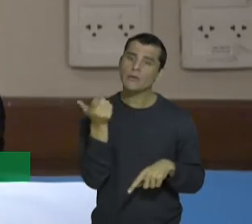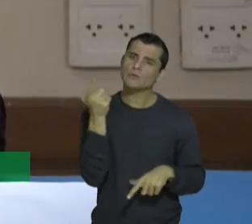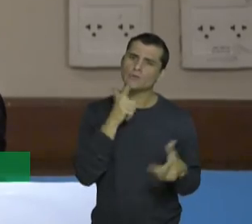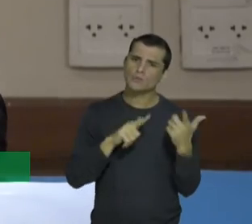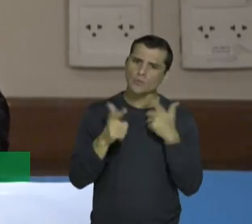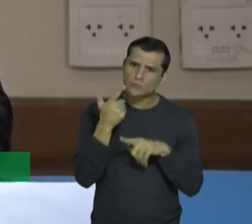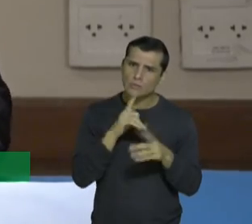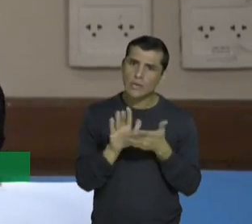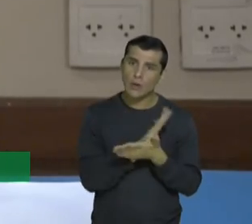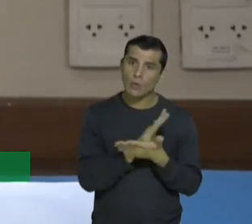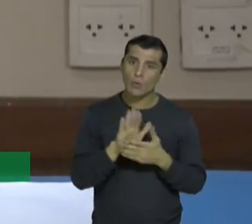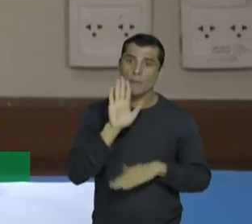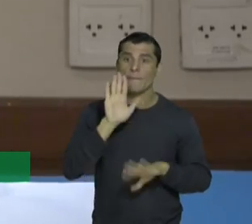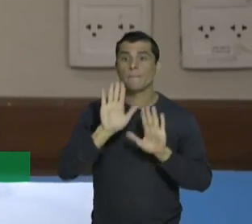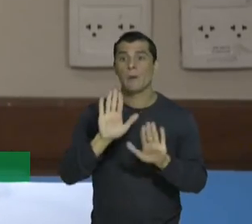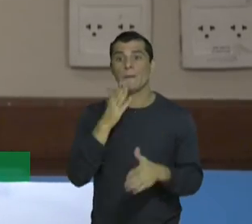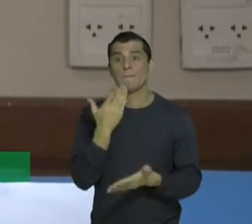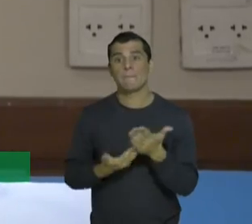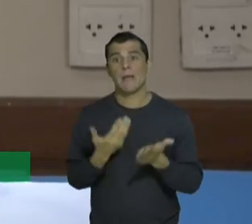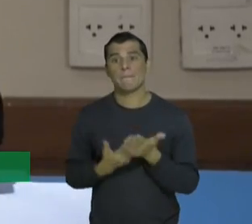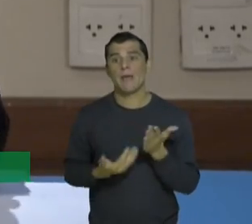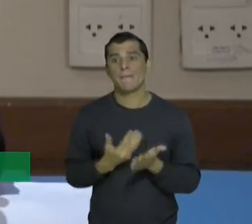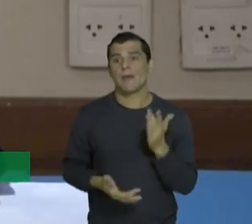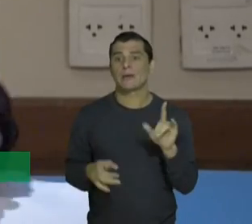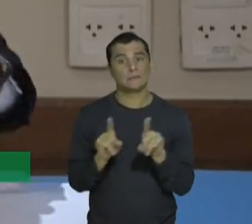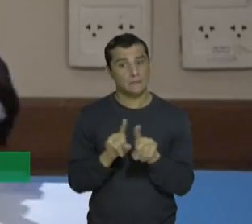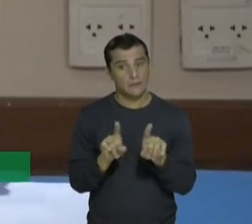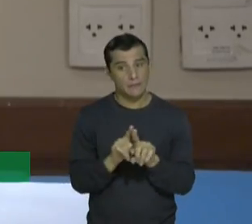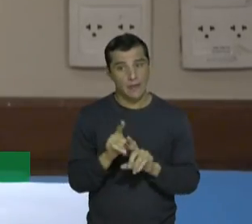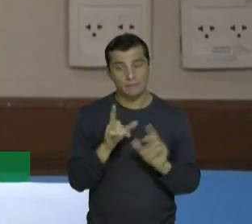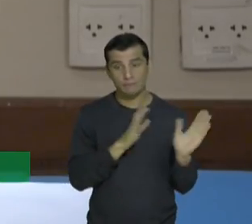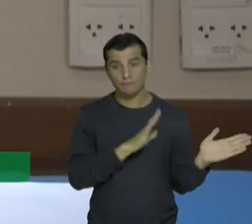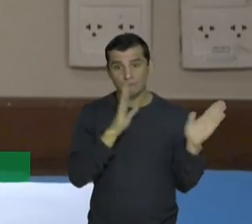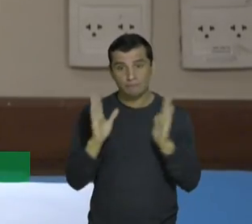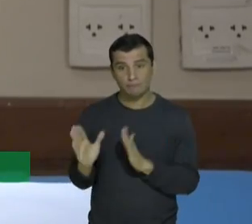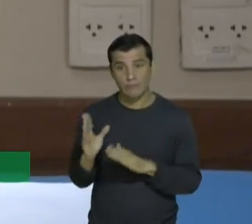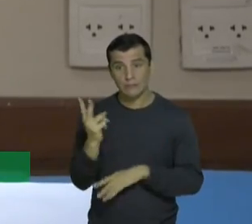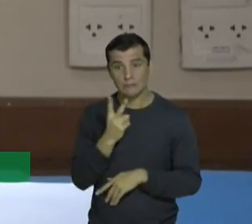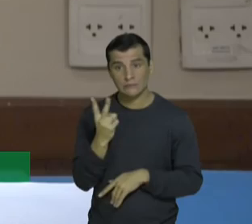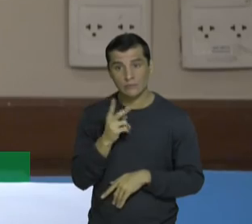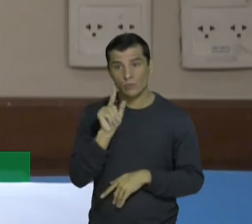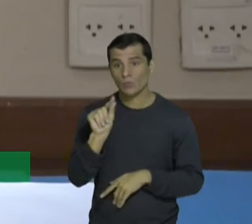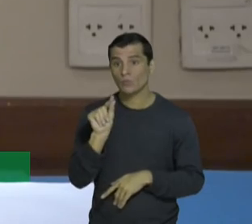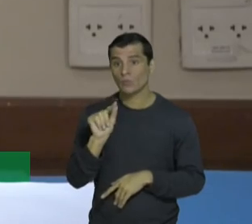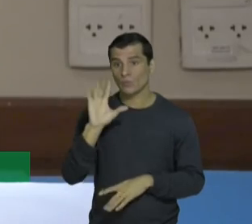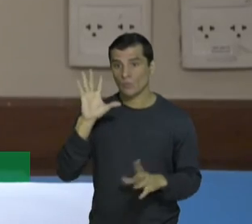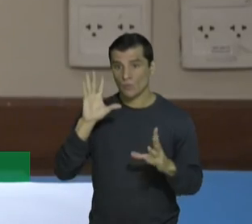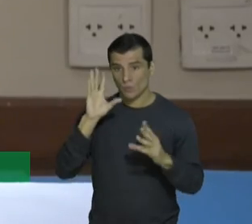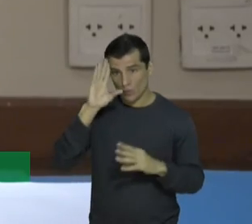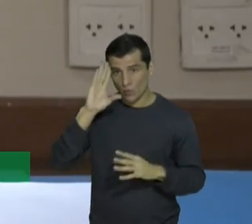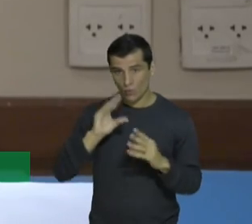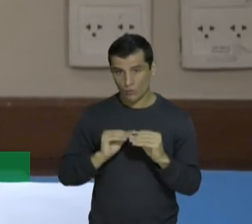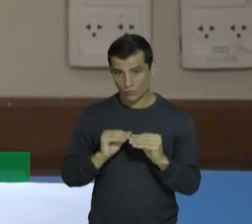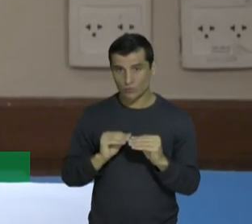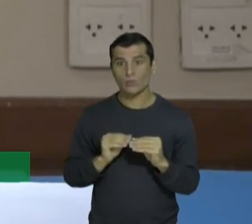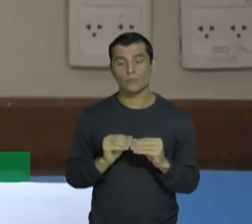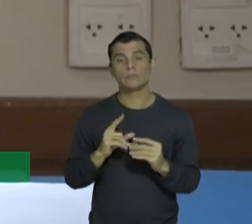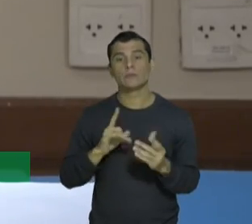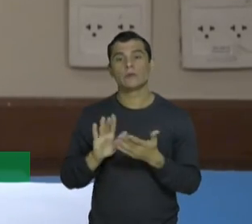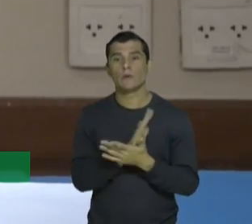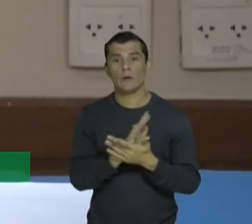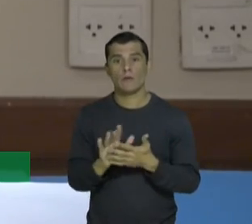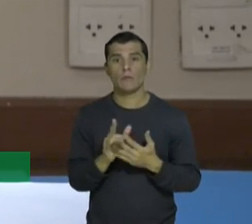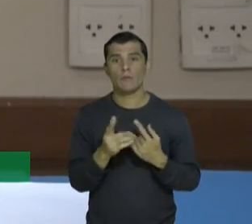tenha perdas e e E aí eu passo para uma segunda parte para chegar na minha conclusão né a gente tenha ganhos significativos mas tenha